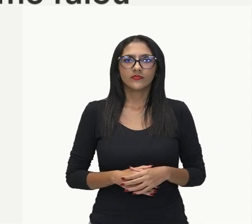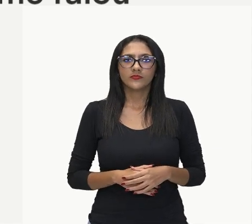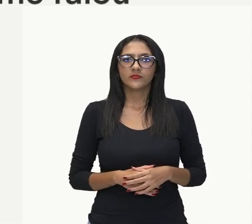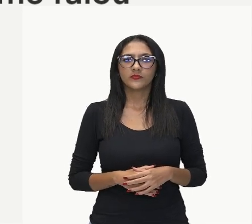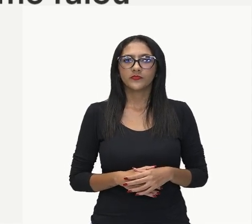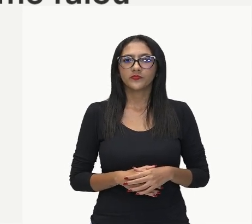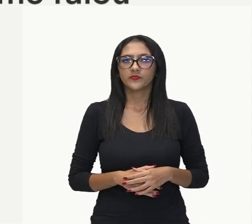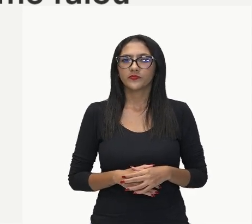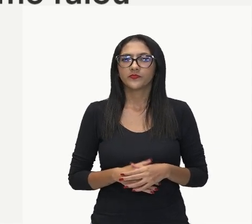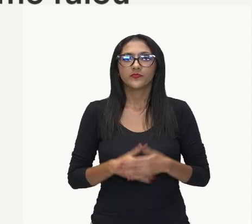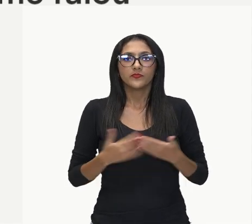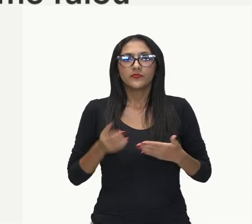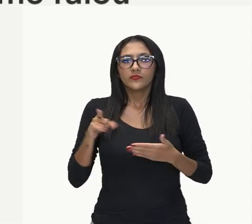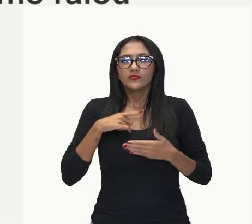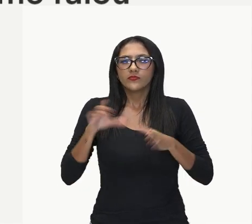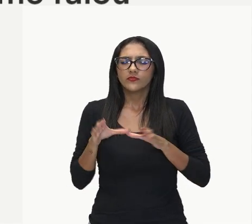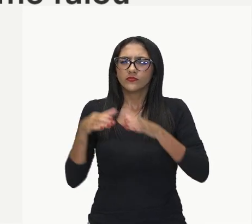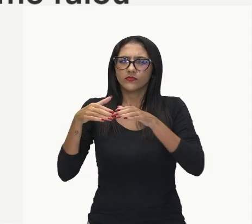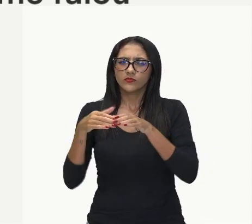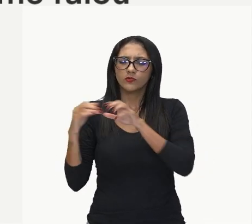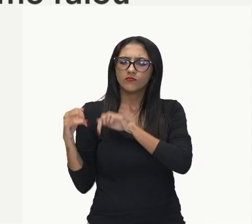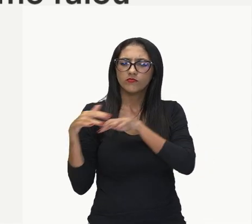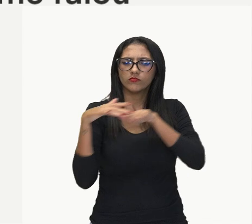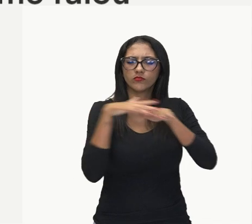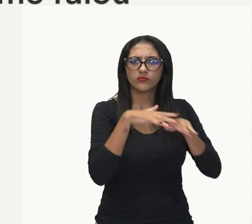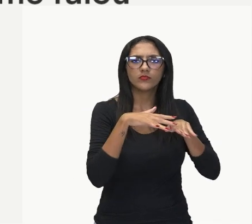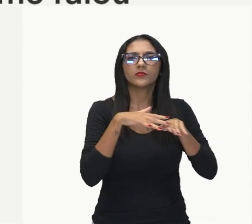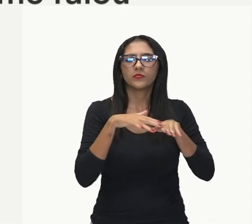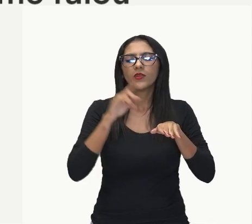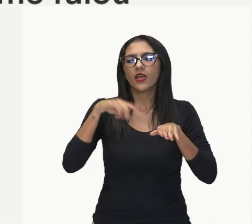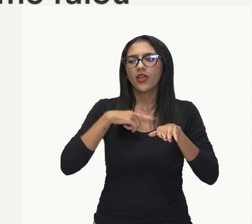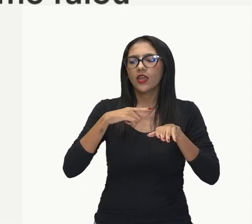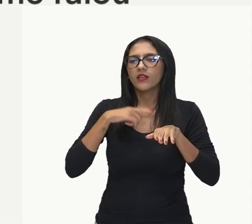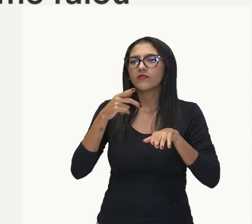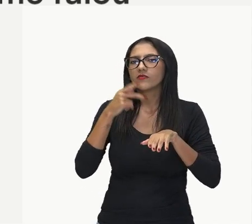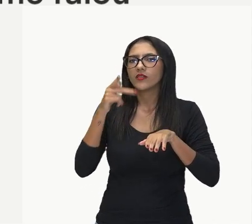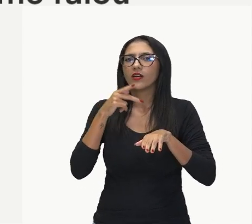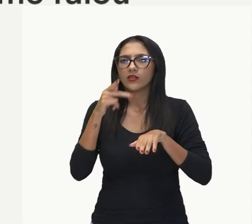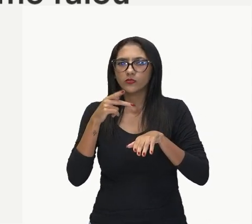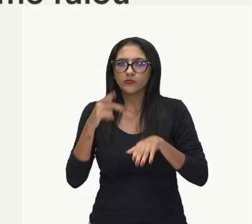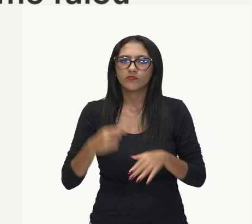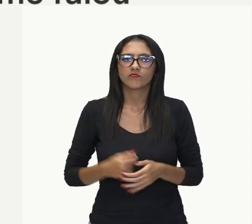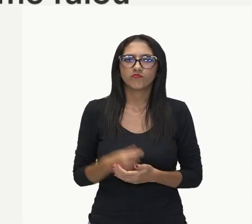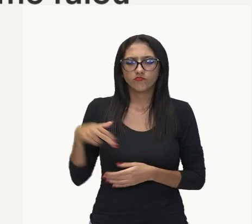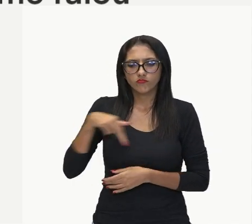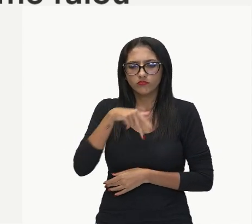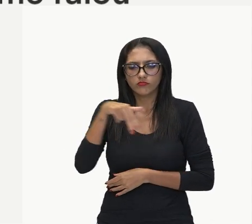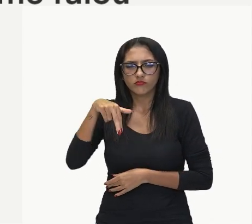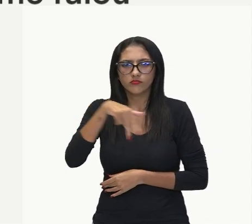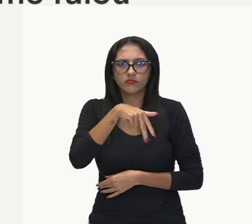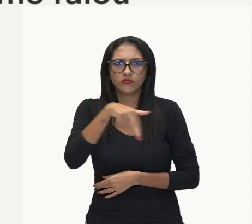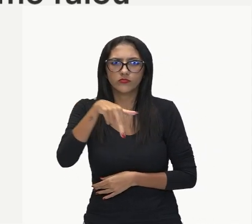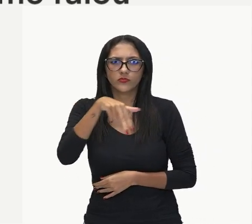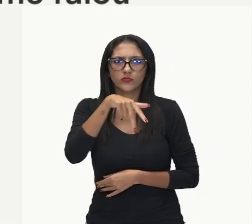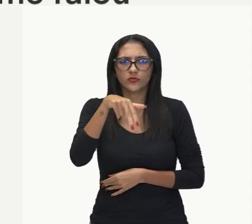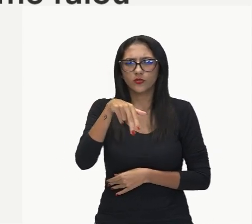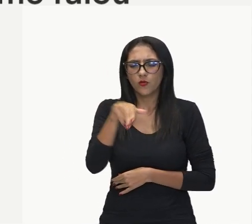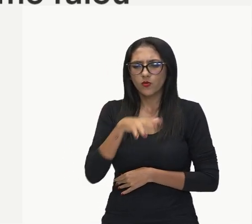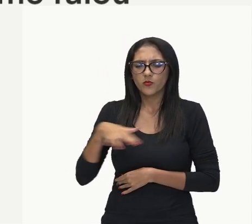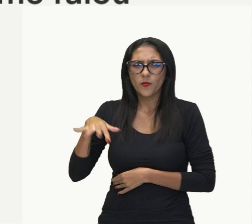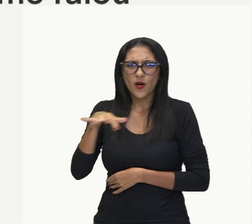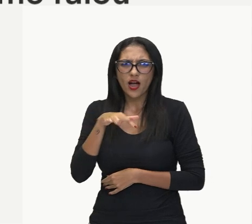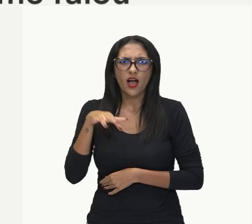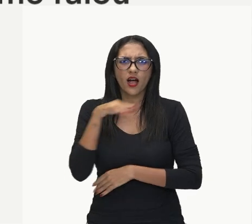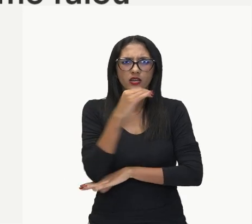da pesca, Macunaíma falou para eles. E andando por um caminho, negaceando um catingueiro e